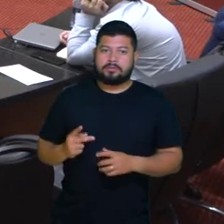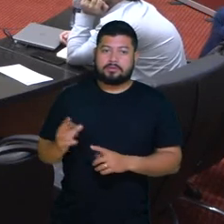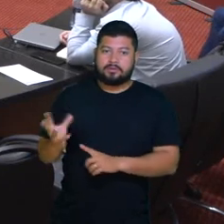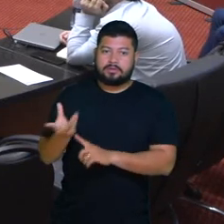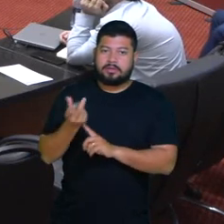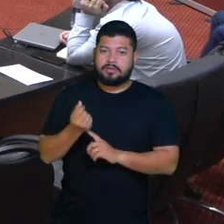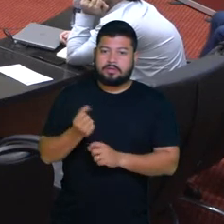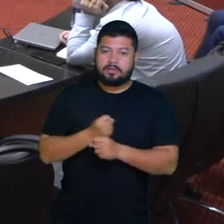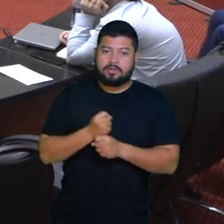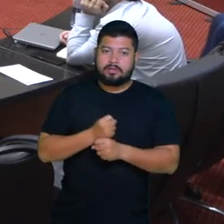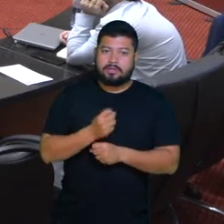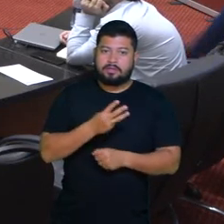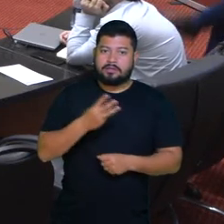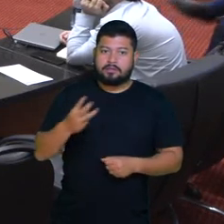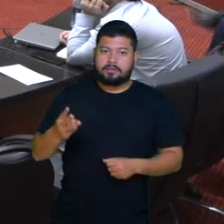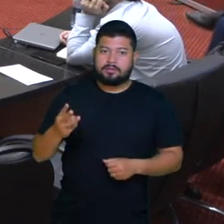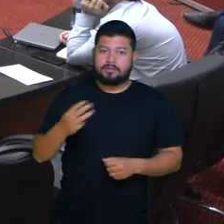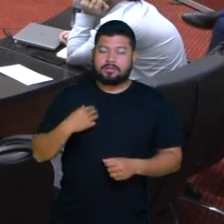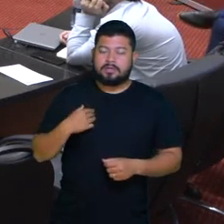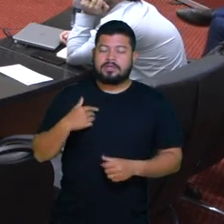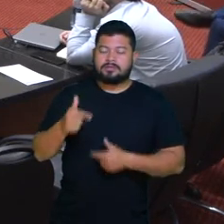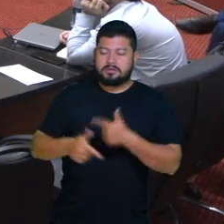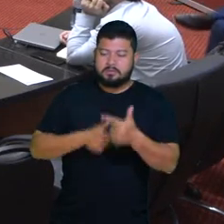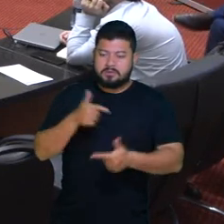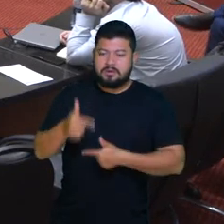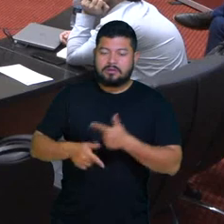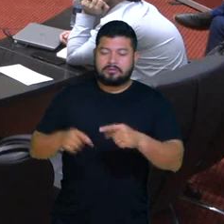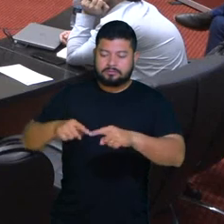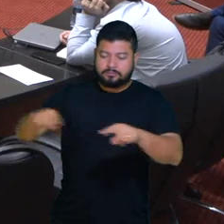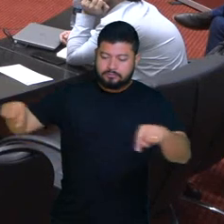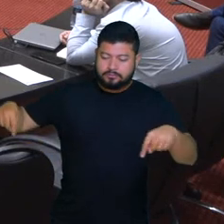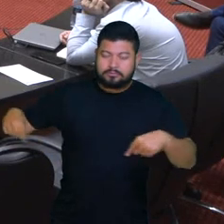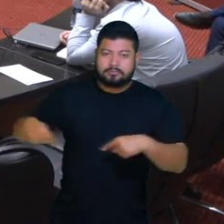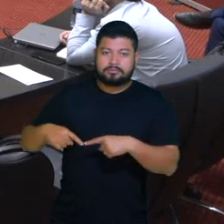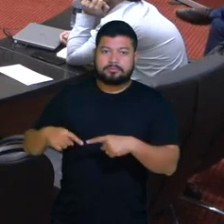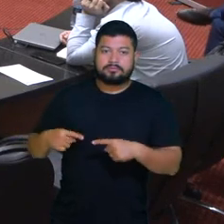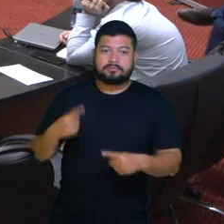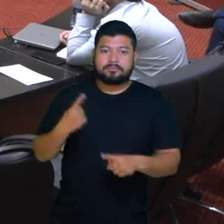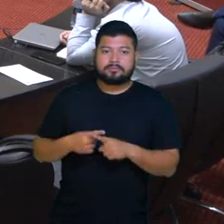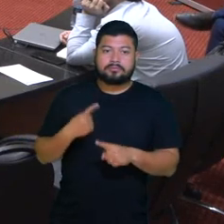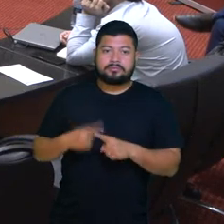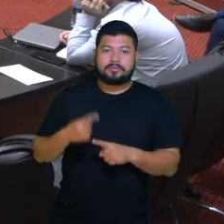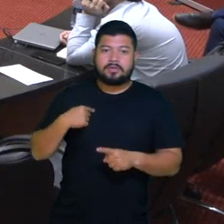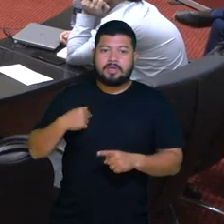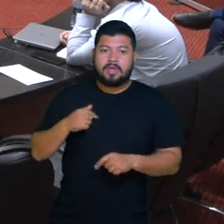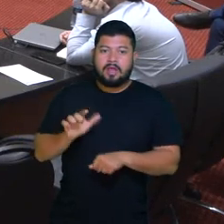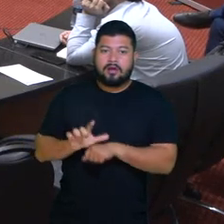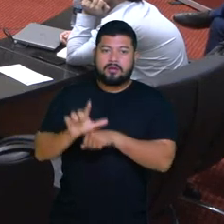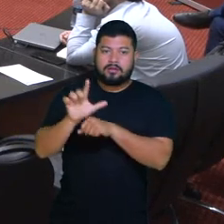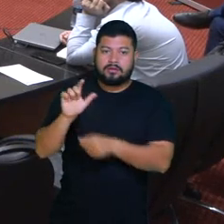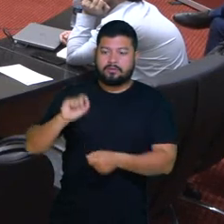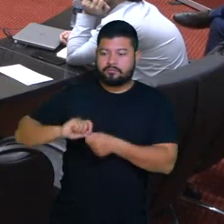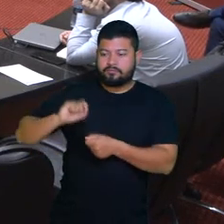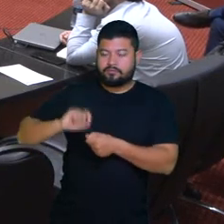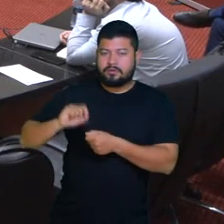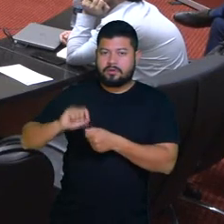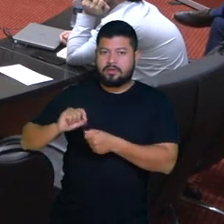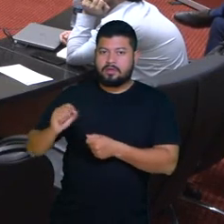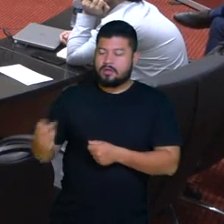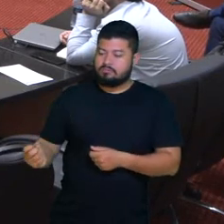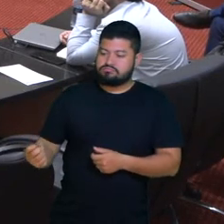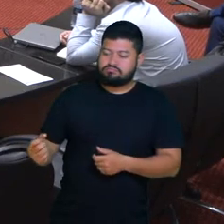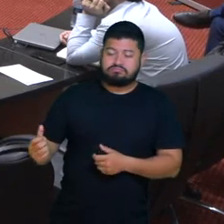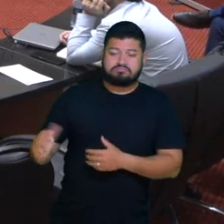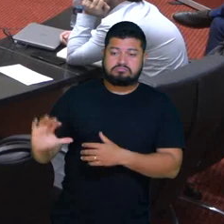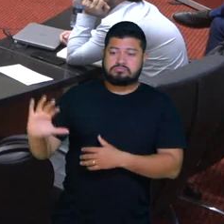amá também em sala certo porque eu não fiz licenciatura porque ela apareceu na minha frente e eu